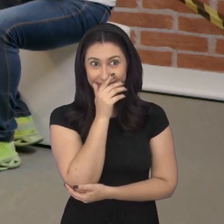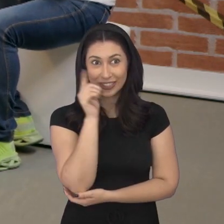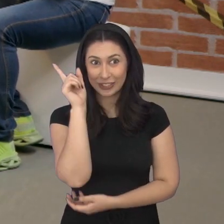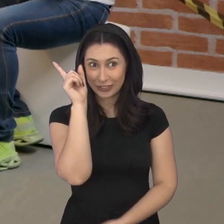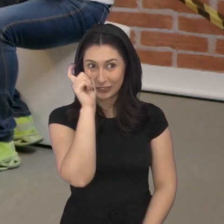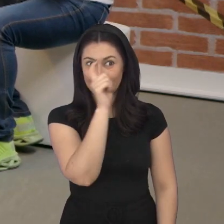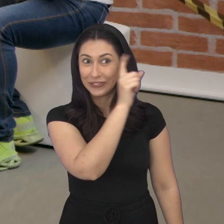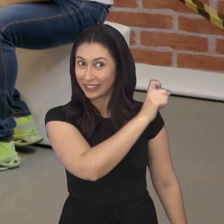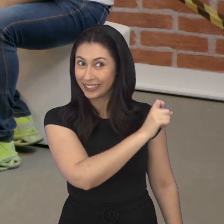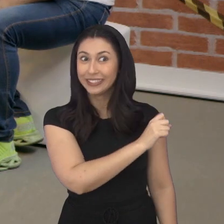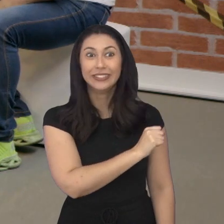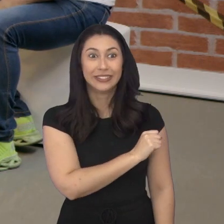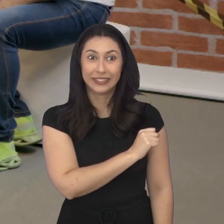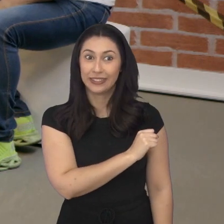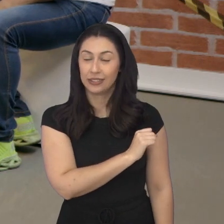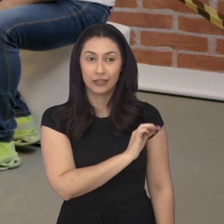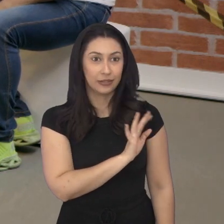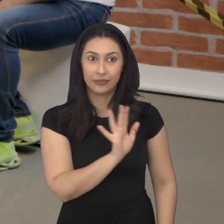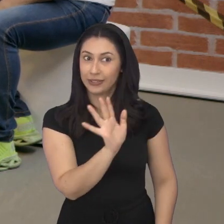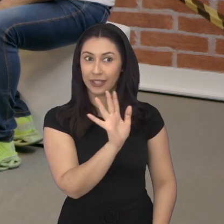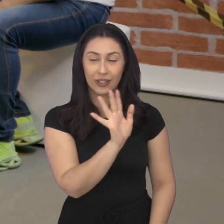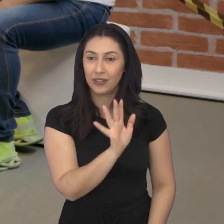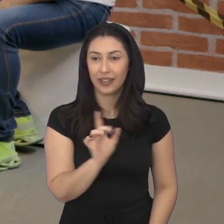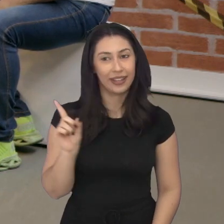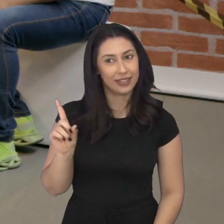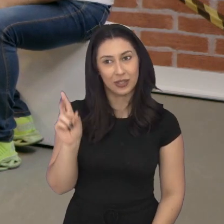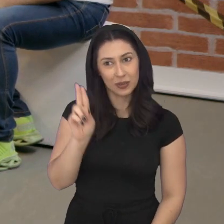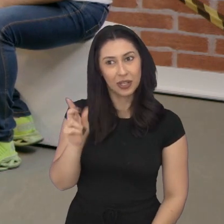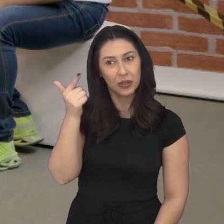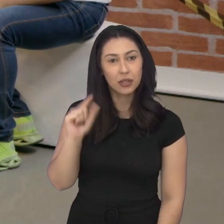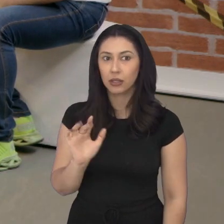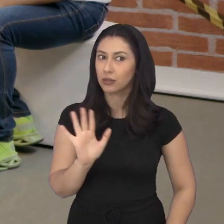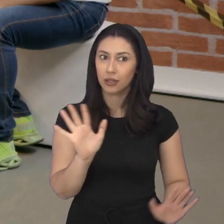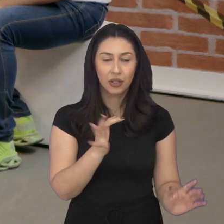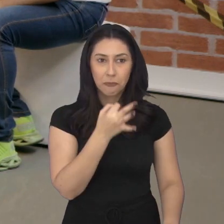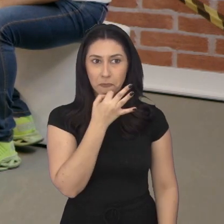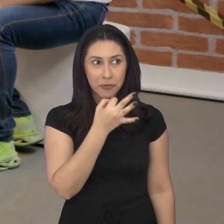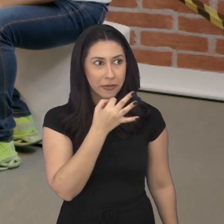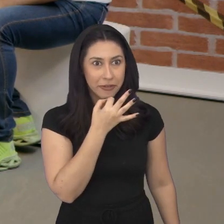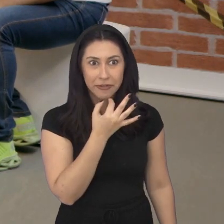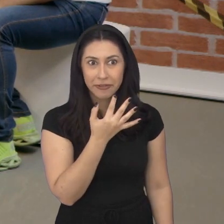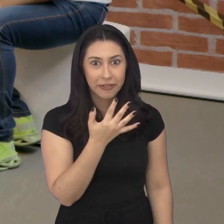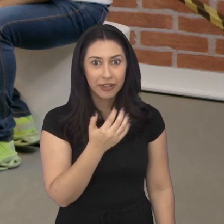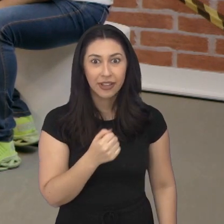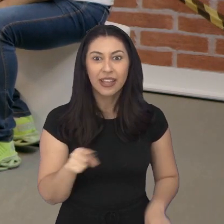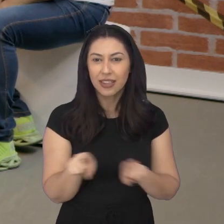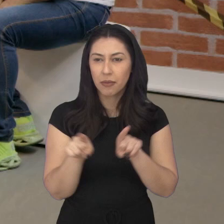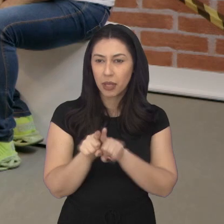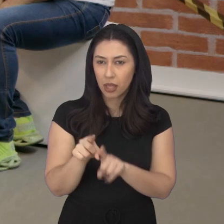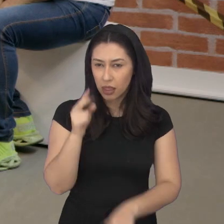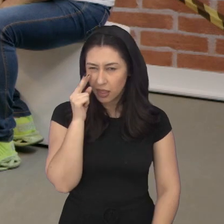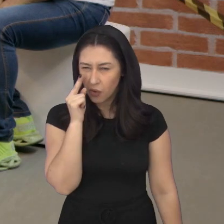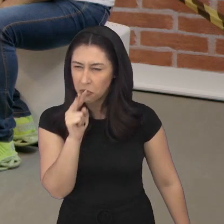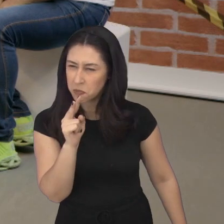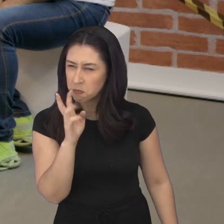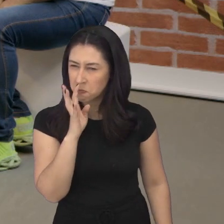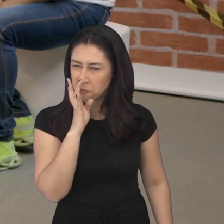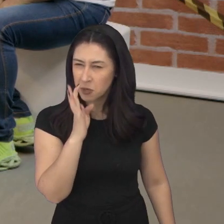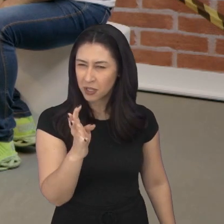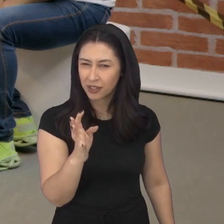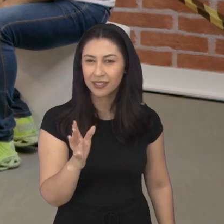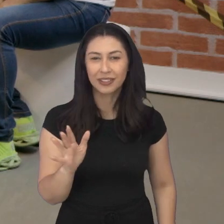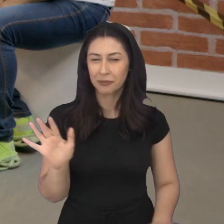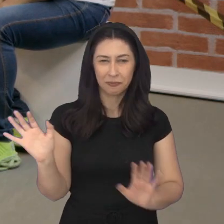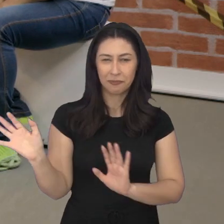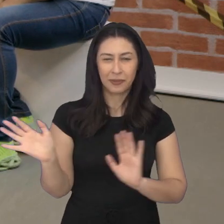difícil. Não dá, em situação nenhuma. Não dá pra falar nada. Ainda com um olhar jogador, sabe?